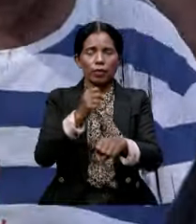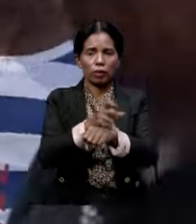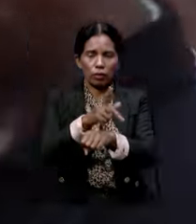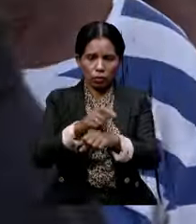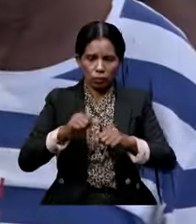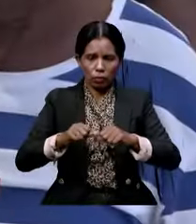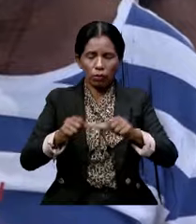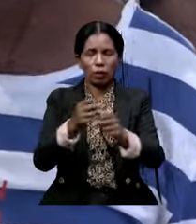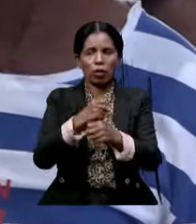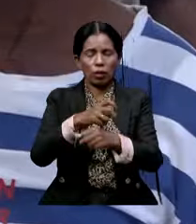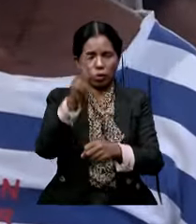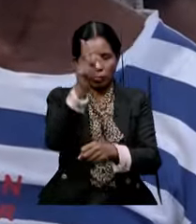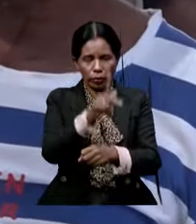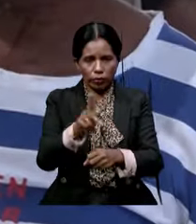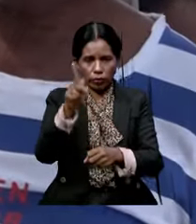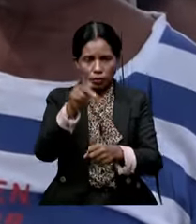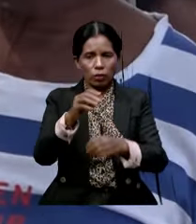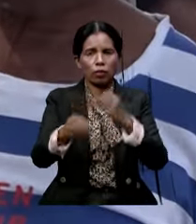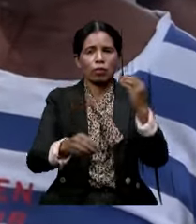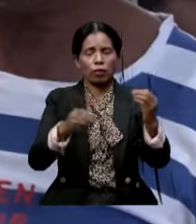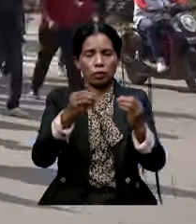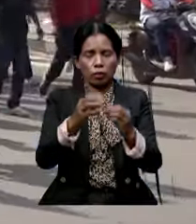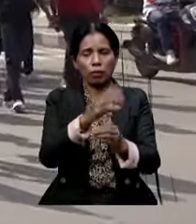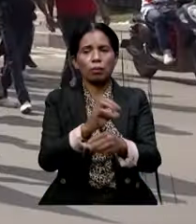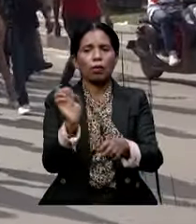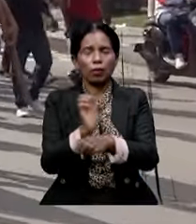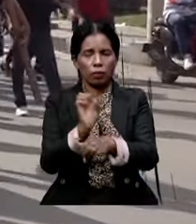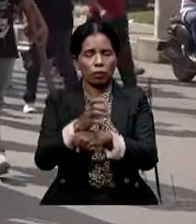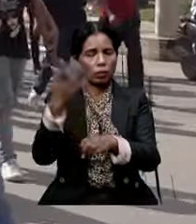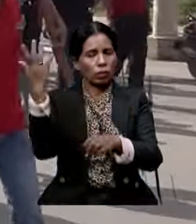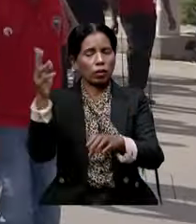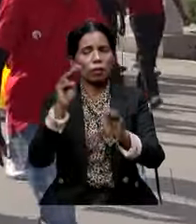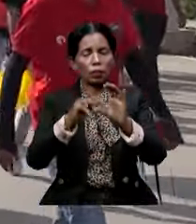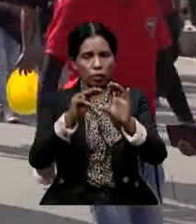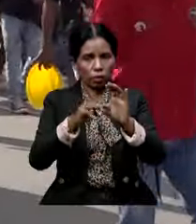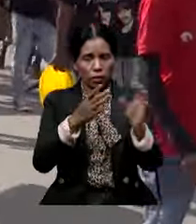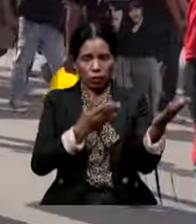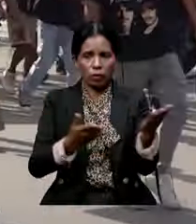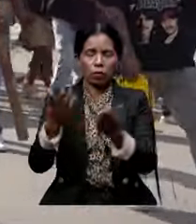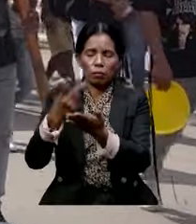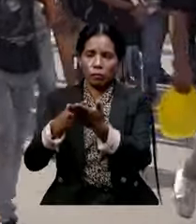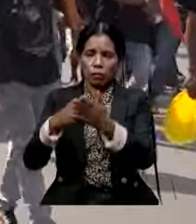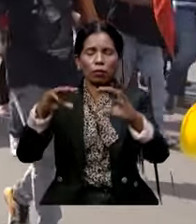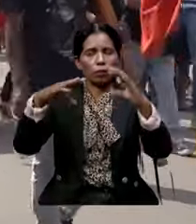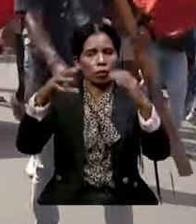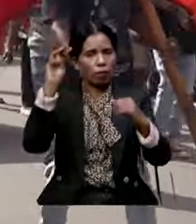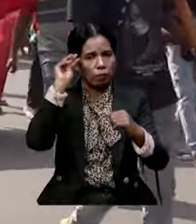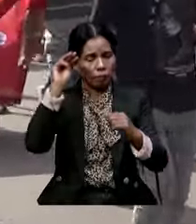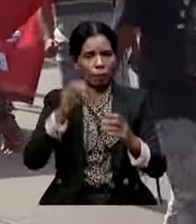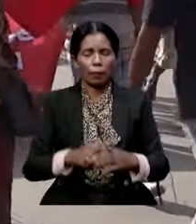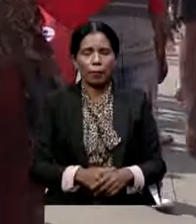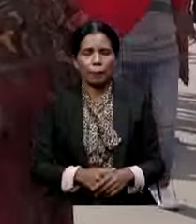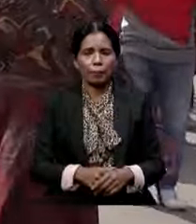continua a pesquisa e a base, relaciona a situação econômica e o mercado, a foi ricas proposta para o Conselho Ministro.